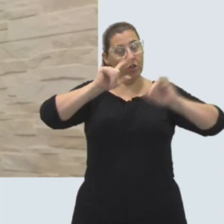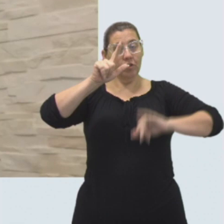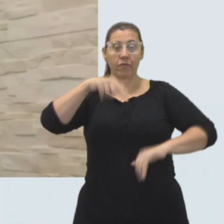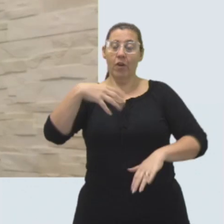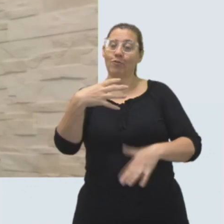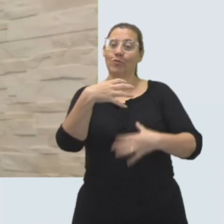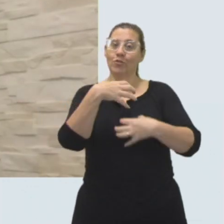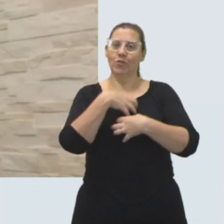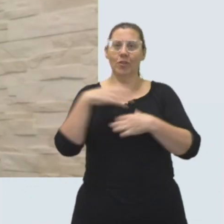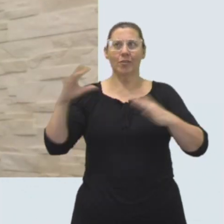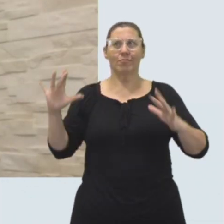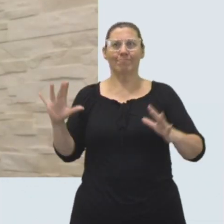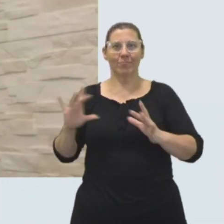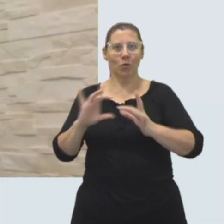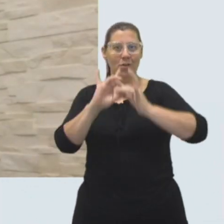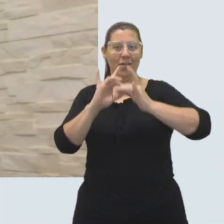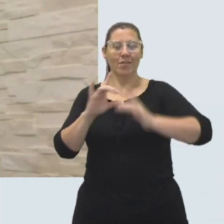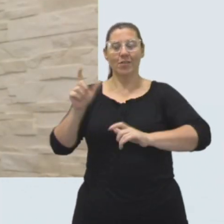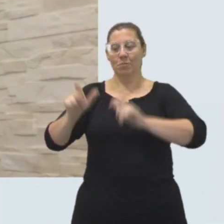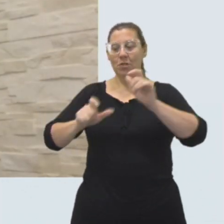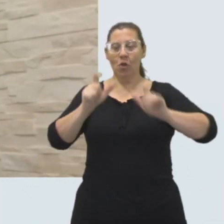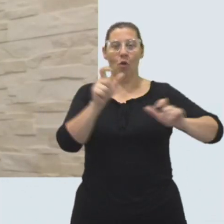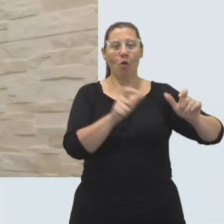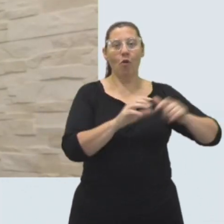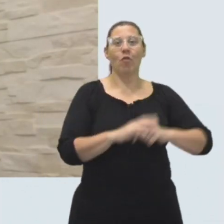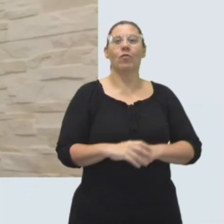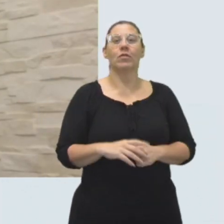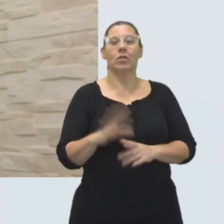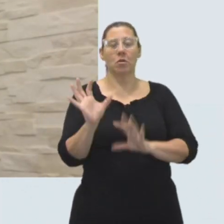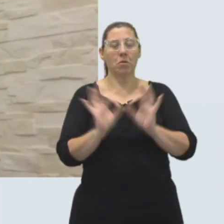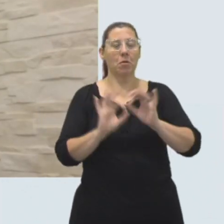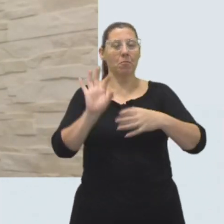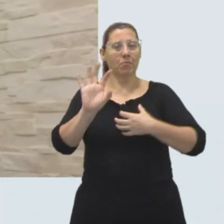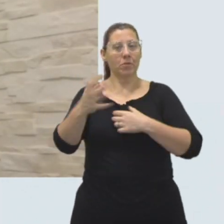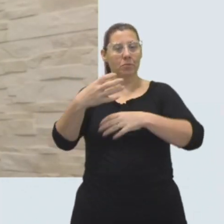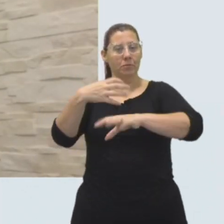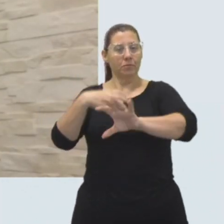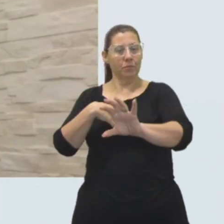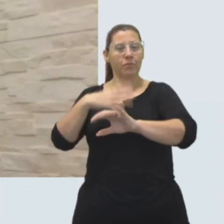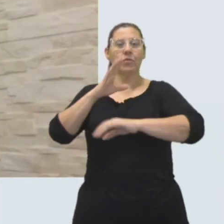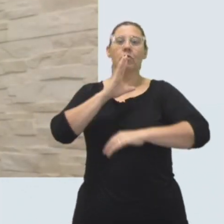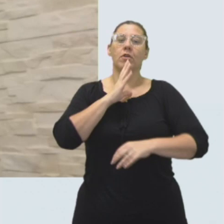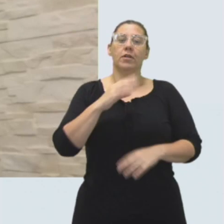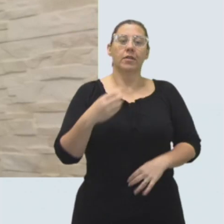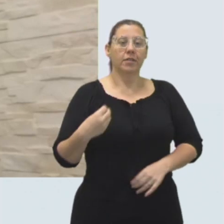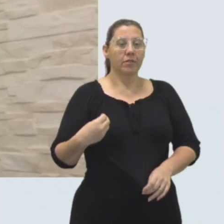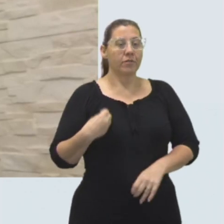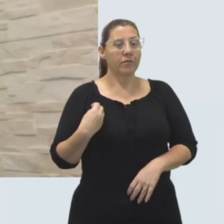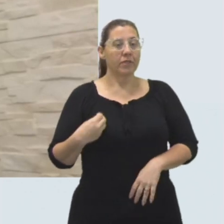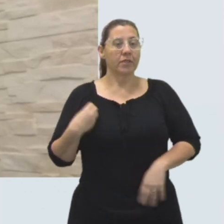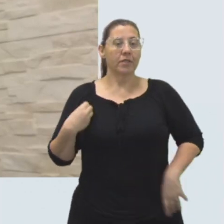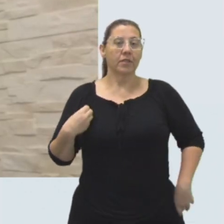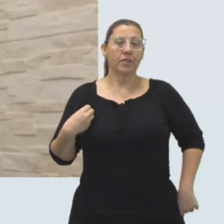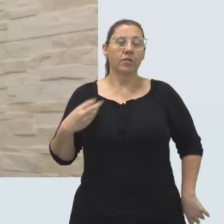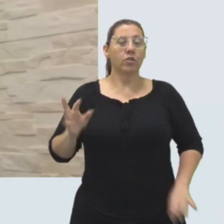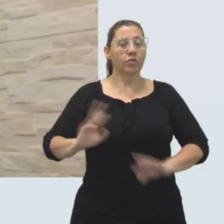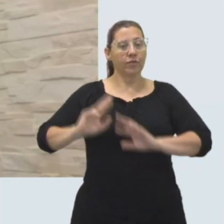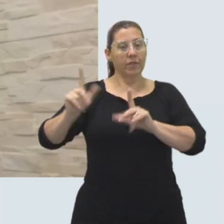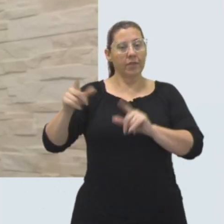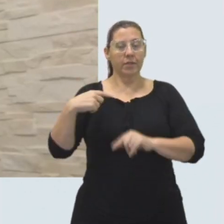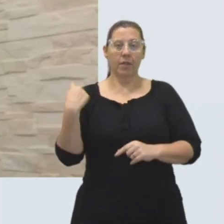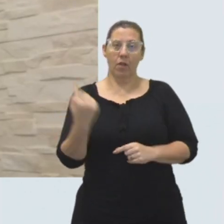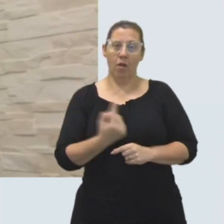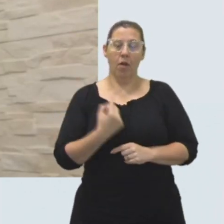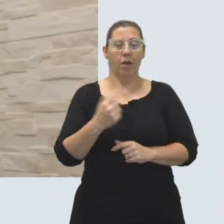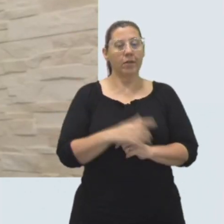se sintonizar com os outros. A gente cria empatia, a gente conhece realidades diferentes da nossa, né?